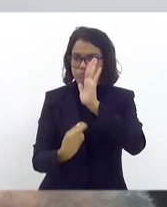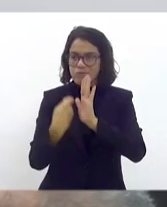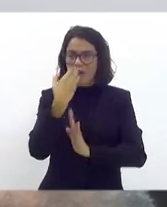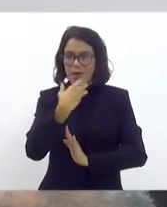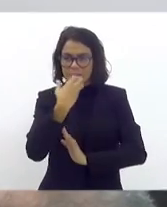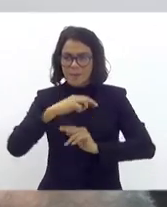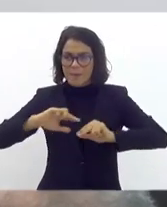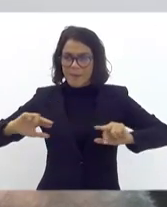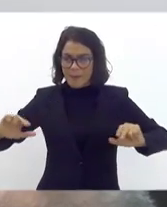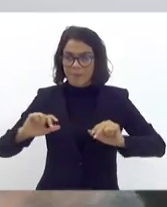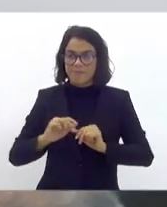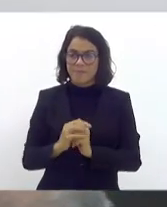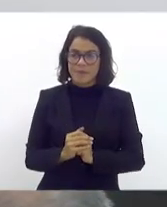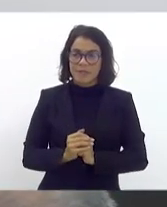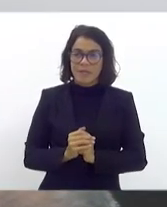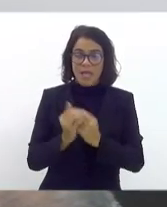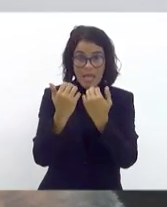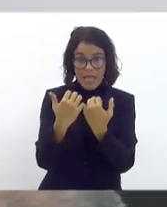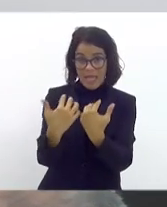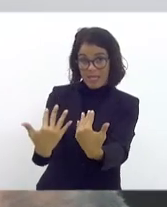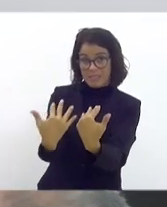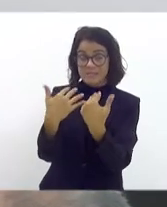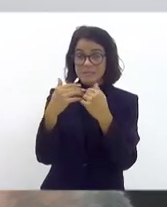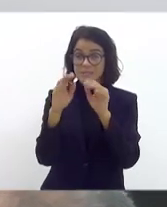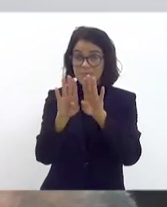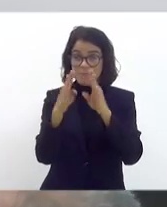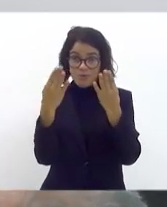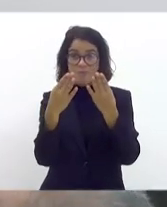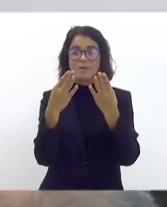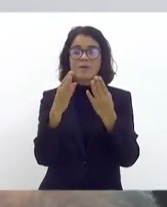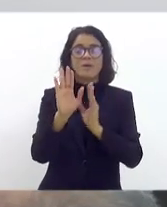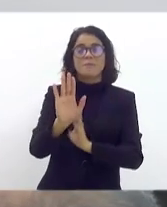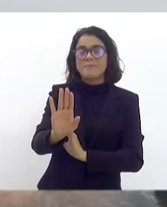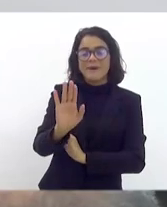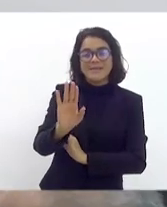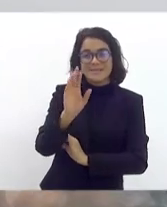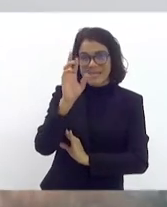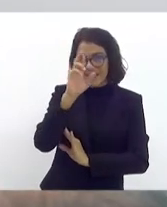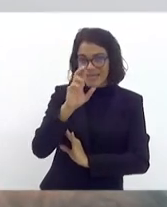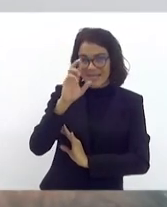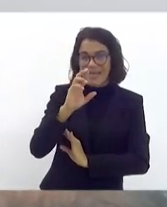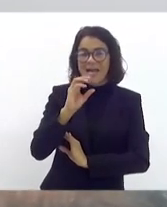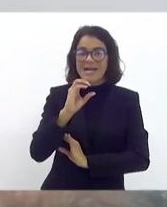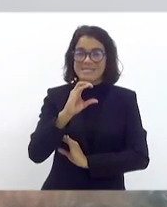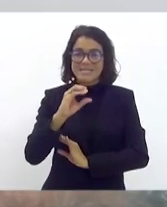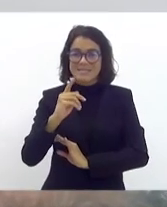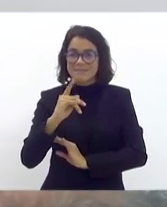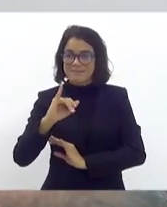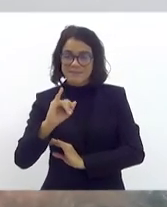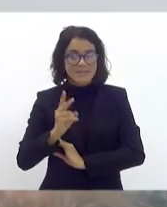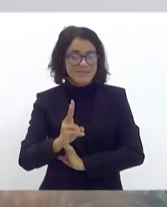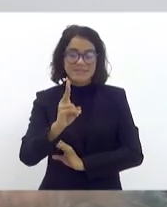pública, só por uma tecnicalidade, a gente estava falando em audiência pública, mas a CPI faz reunião